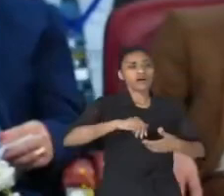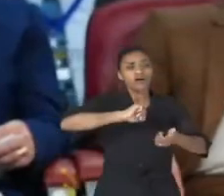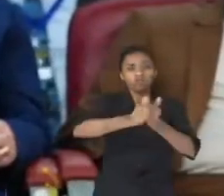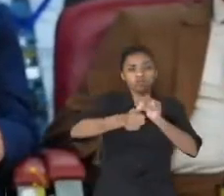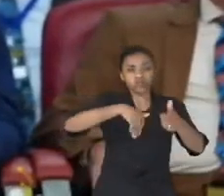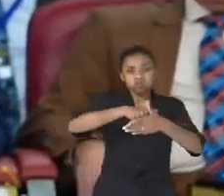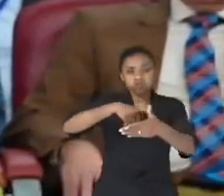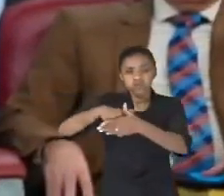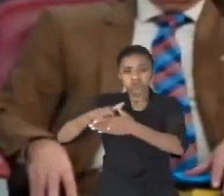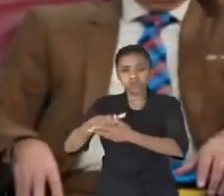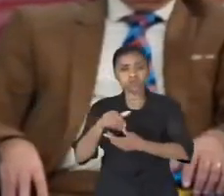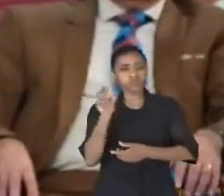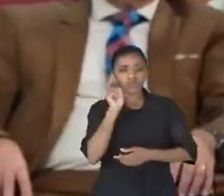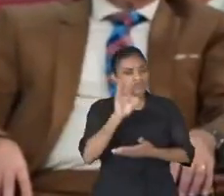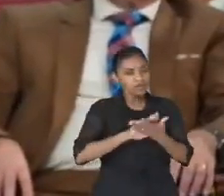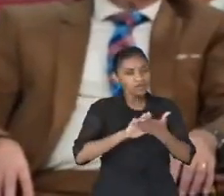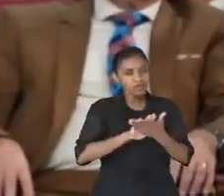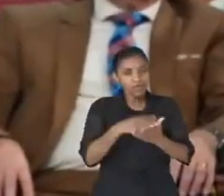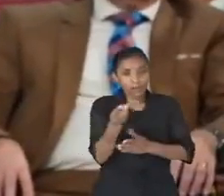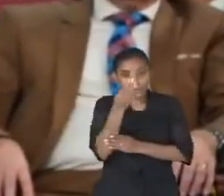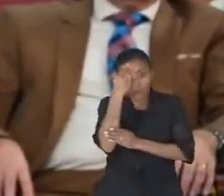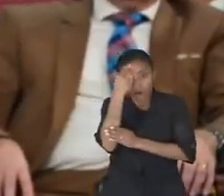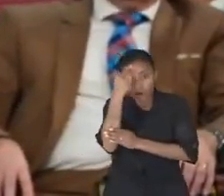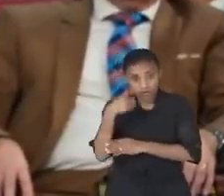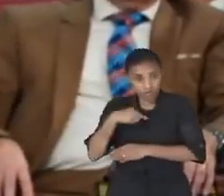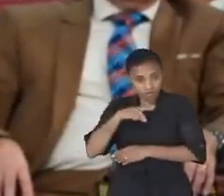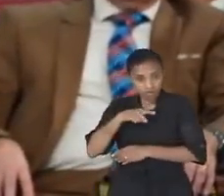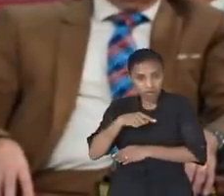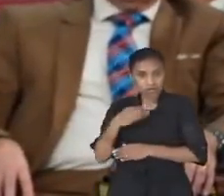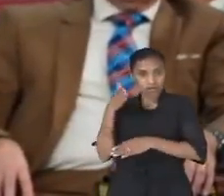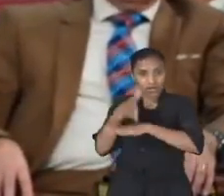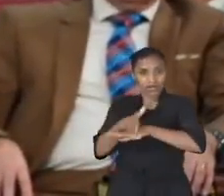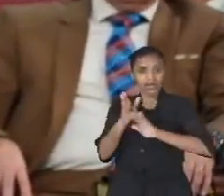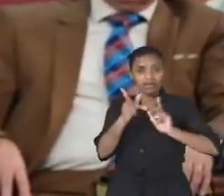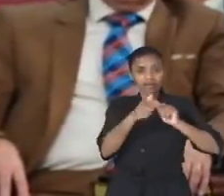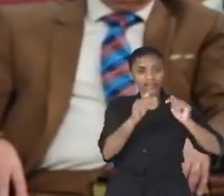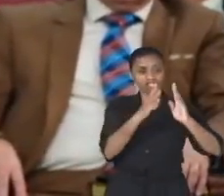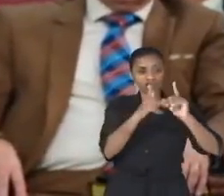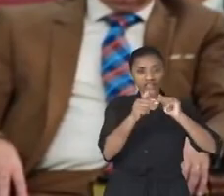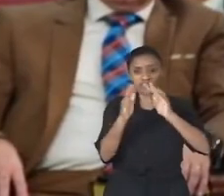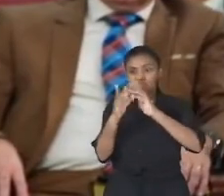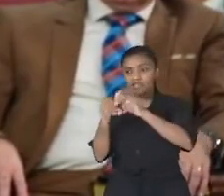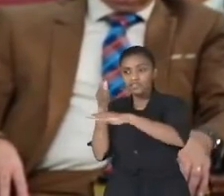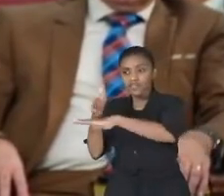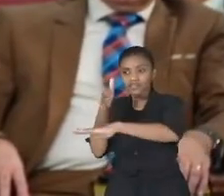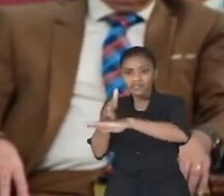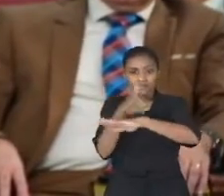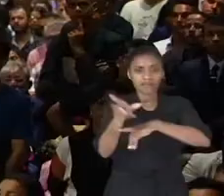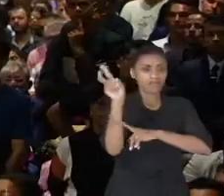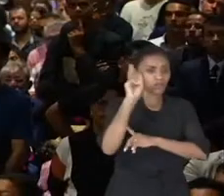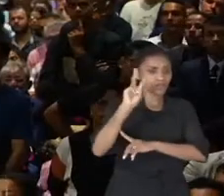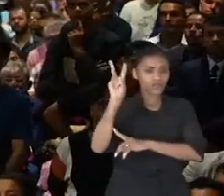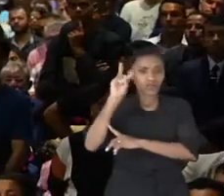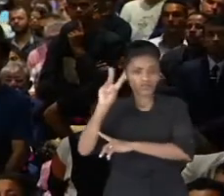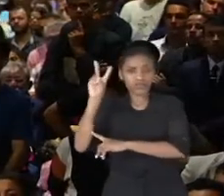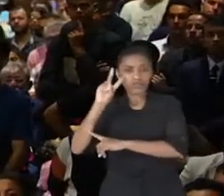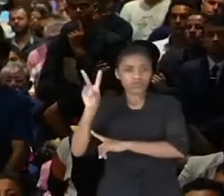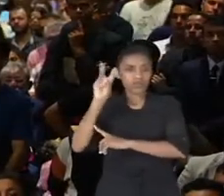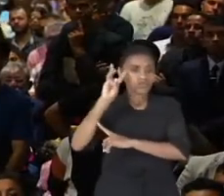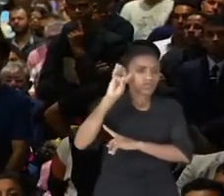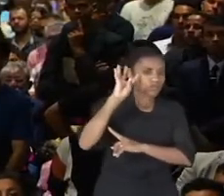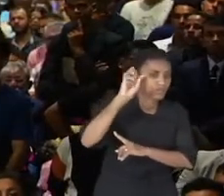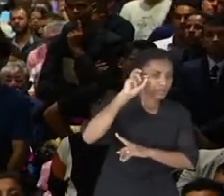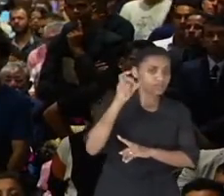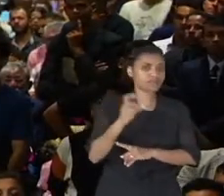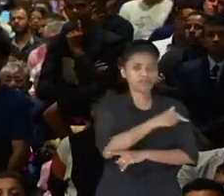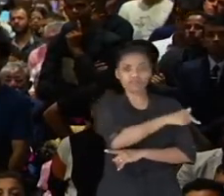bola. Toda a memória que eu tenho sou eu estando na igreja. Igrejeiro, eu ia na igreja de segunda a segunda, eu ia no ensaio do círculo de